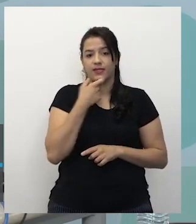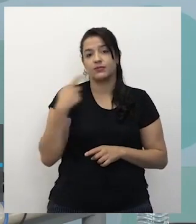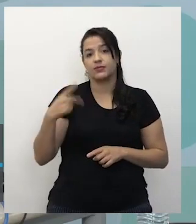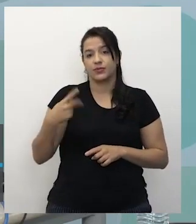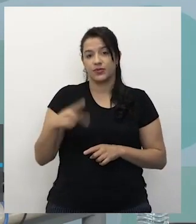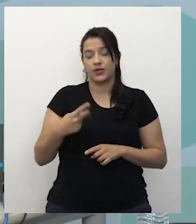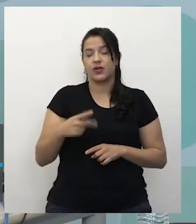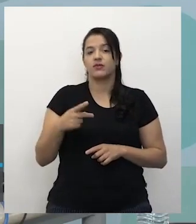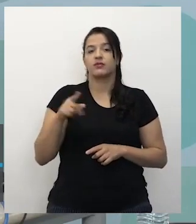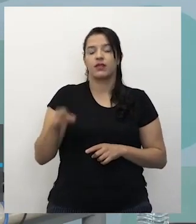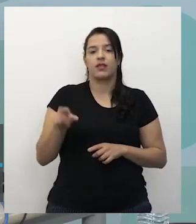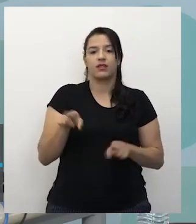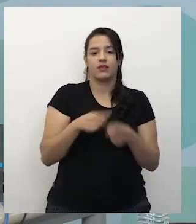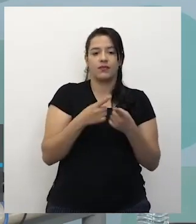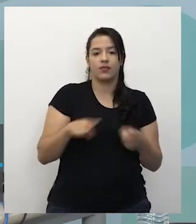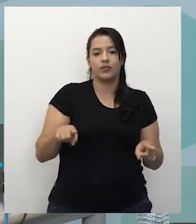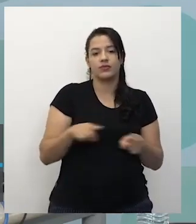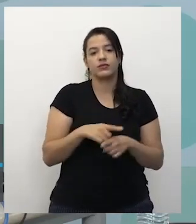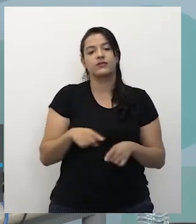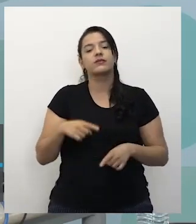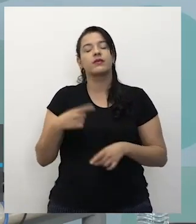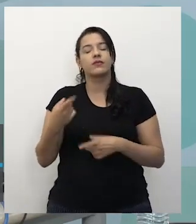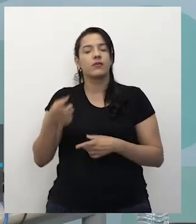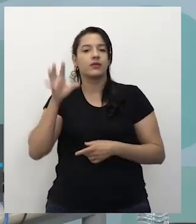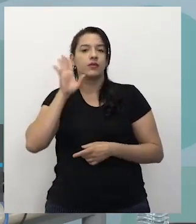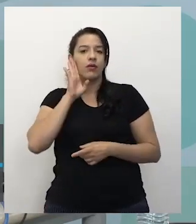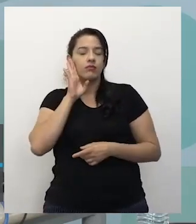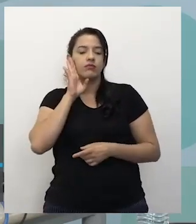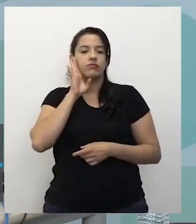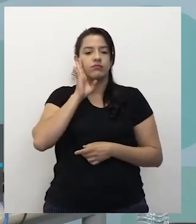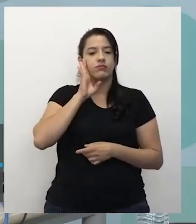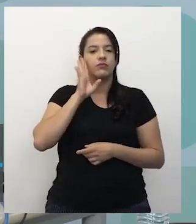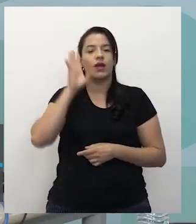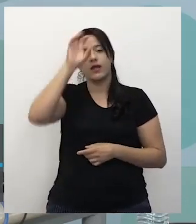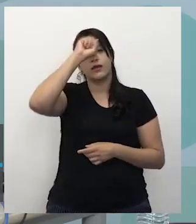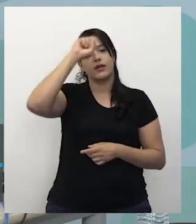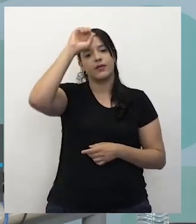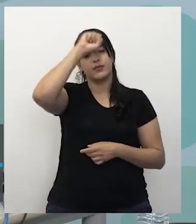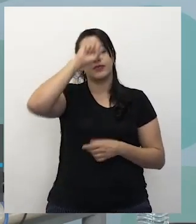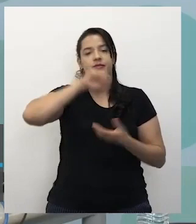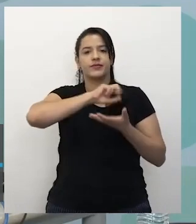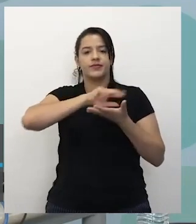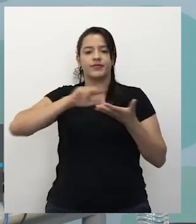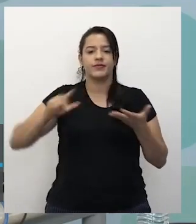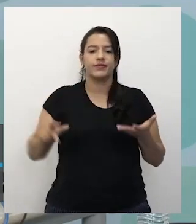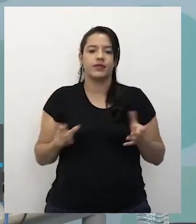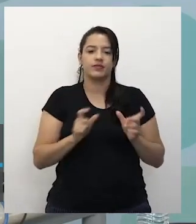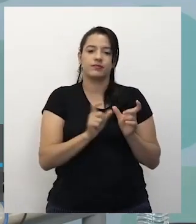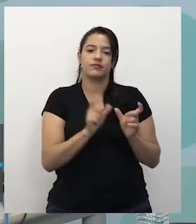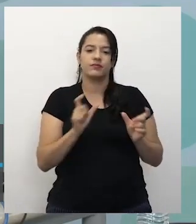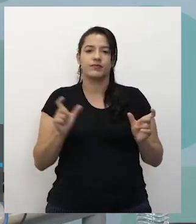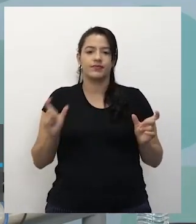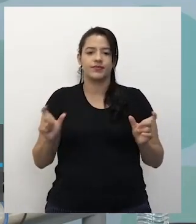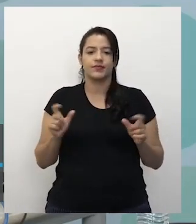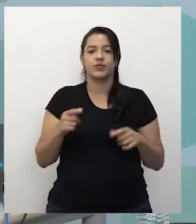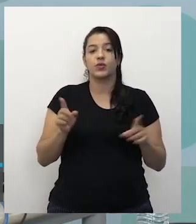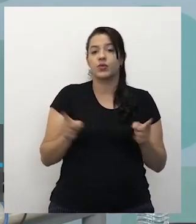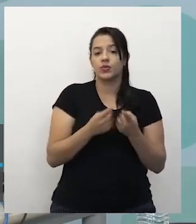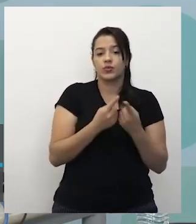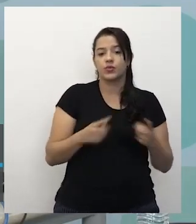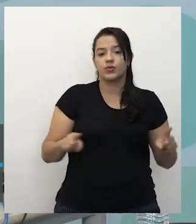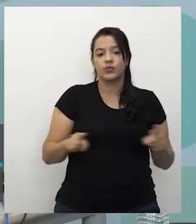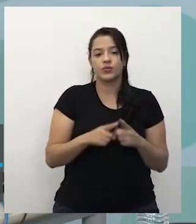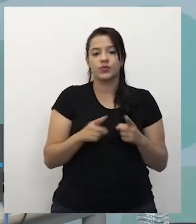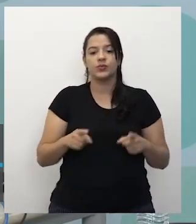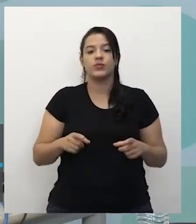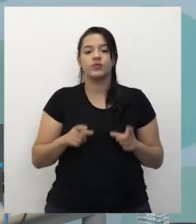gosta realmente de uma banda e você começa a ouvir as músicas daquela banda, você vai aprender muito vocabulário. Quando a gente ouve música, a gente trabalha a pronúncia, né? De